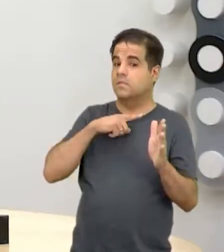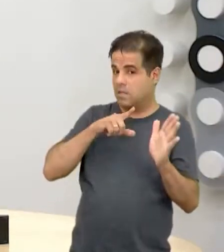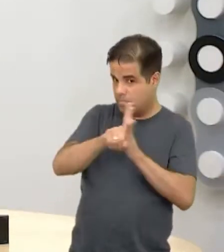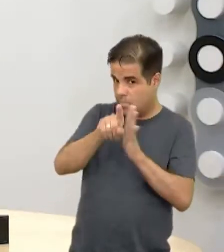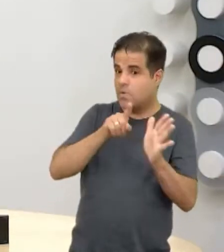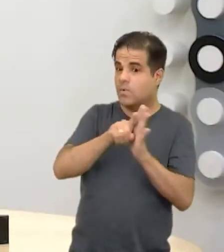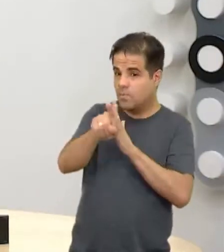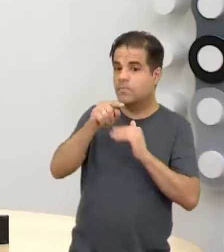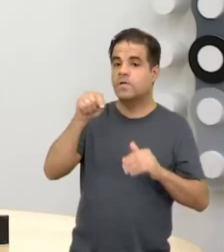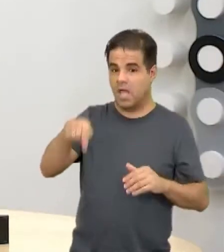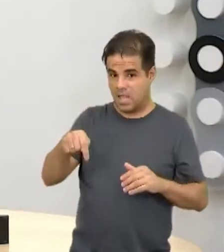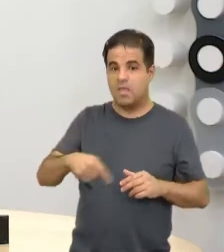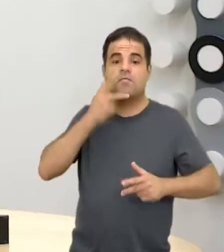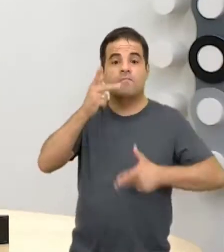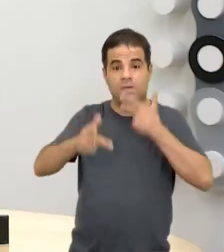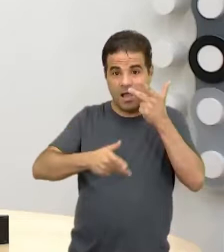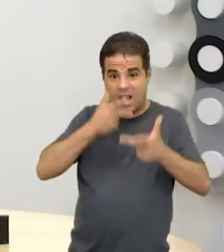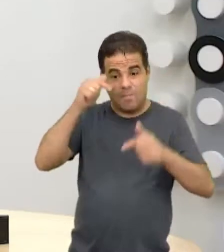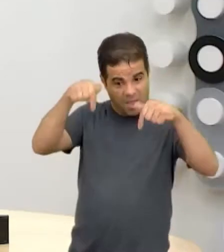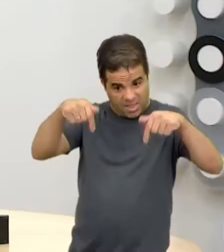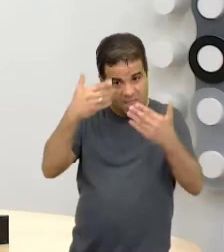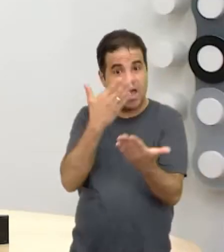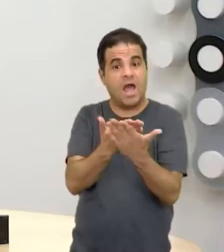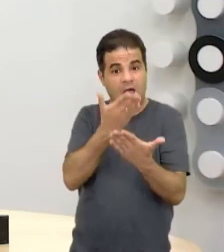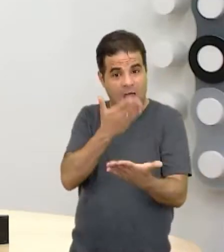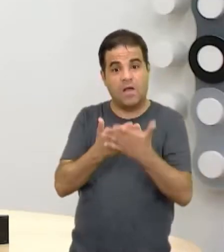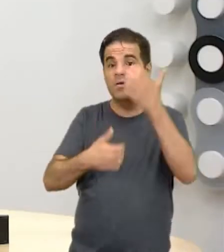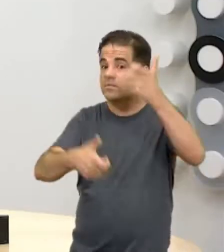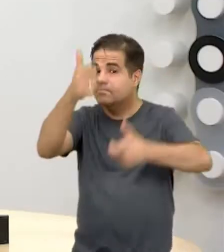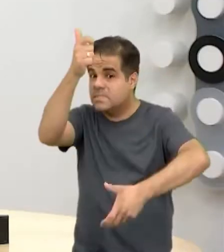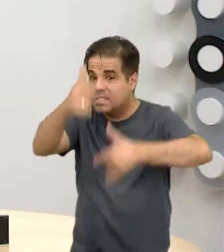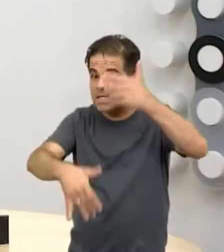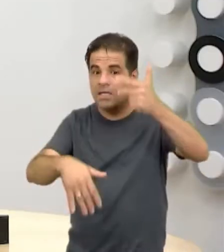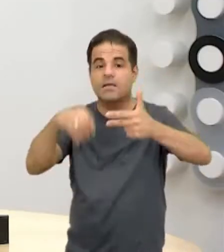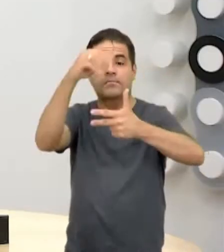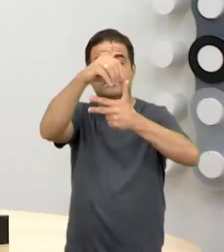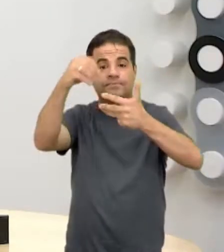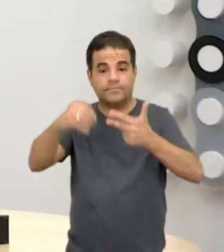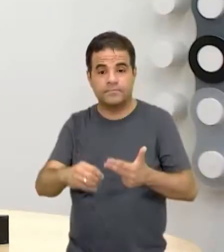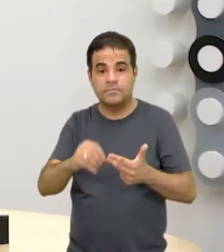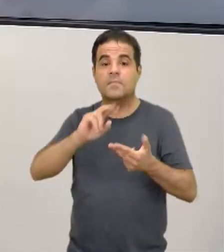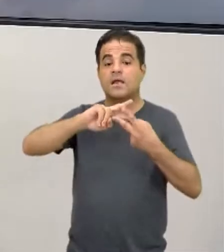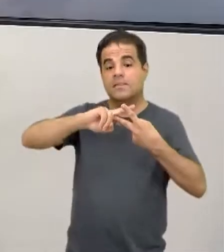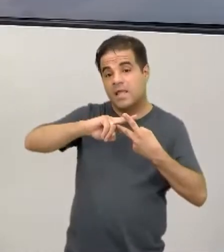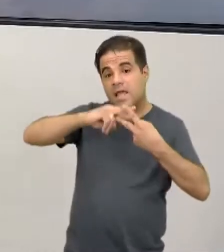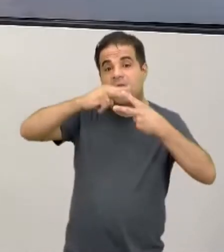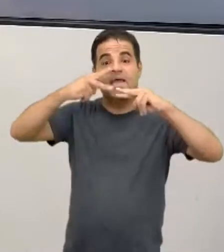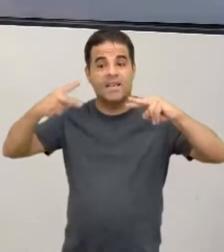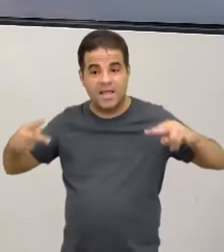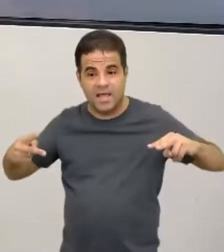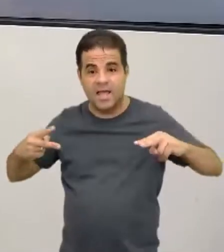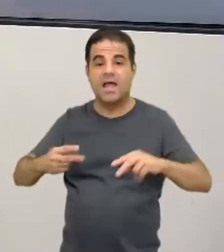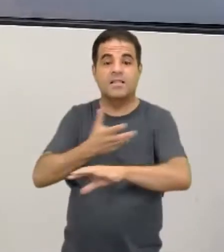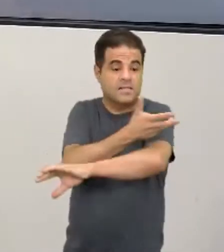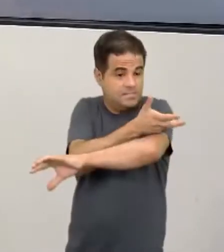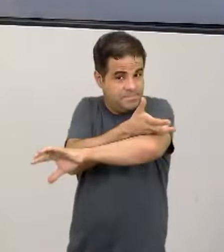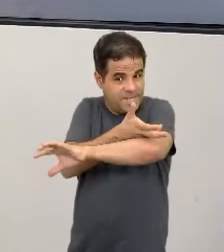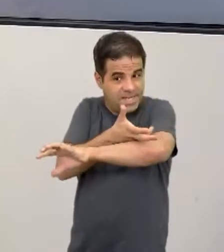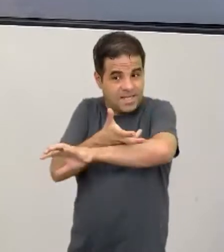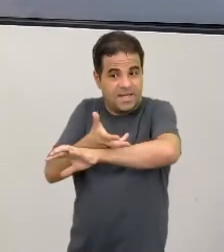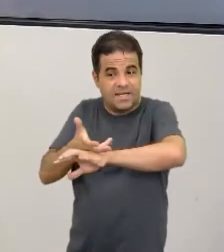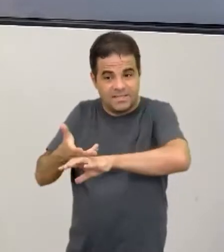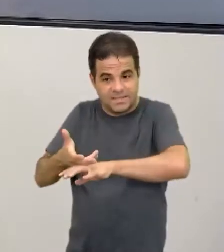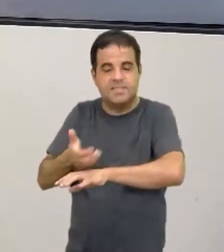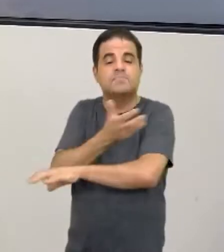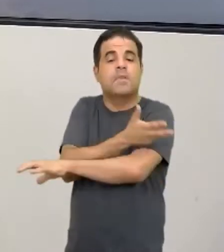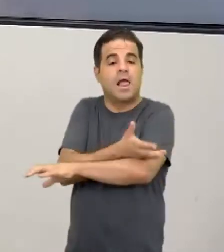que a gente falamos aqui ao vivo. É mesmo, olha DNA, só. Caíram questões ali das plantas